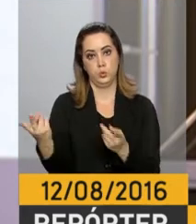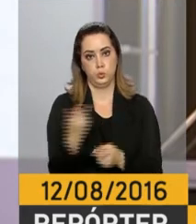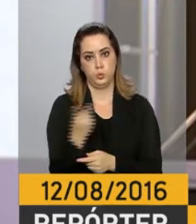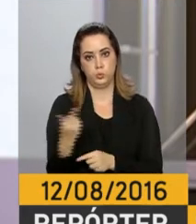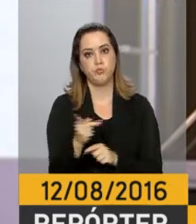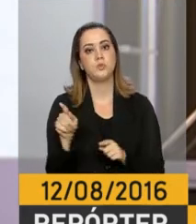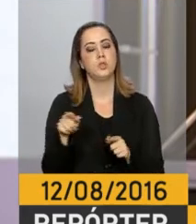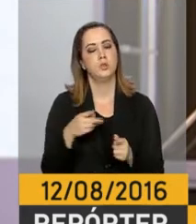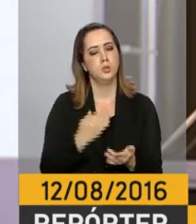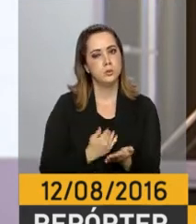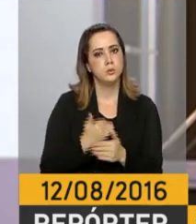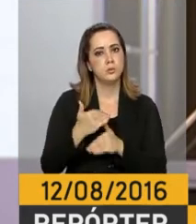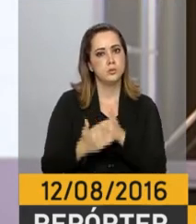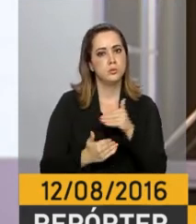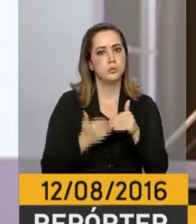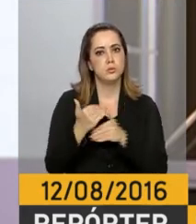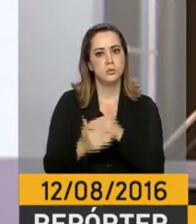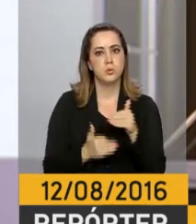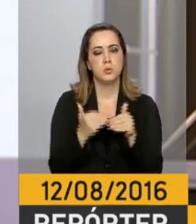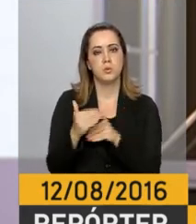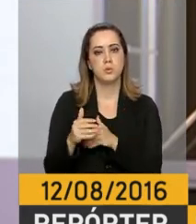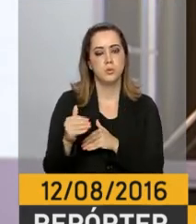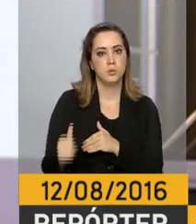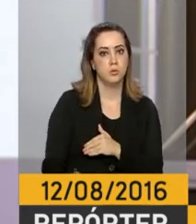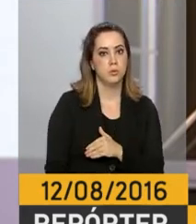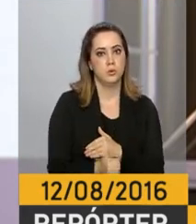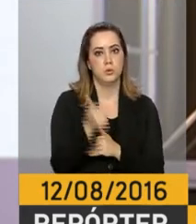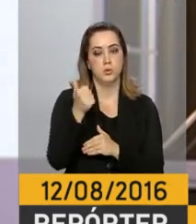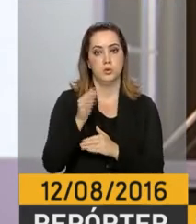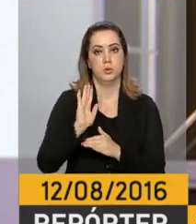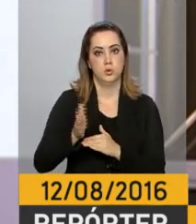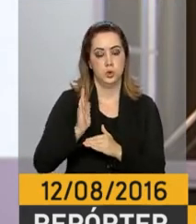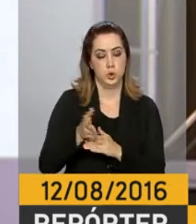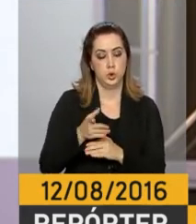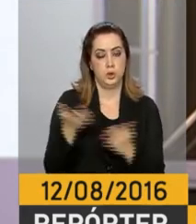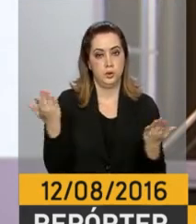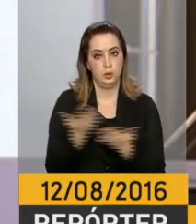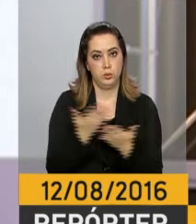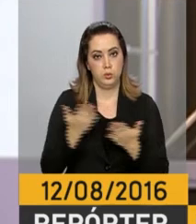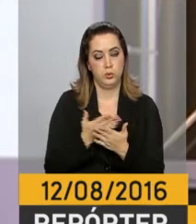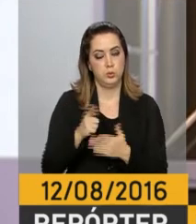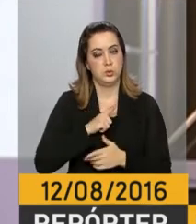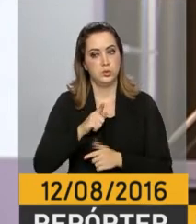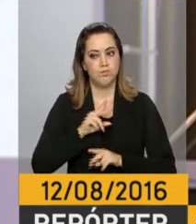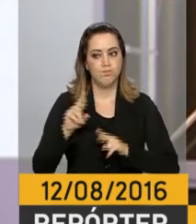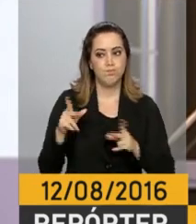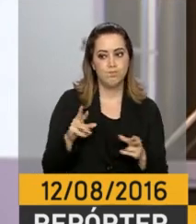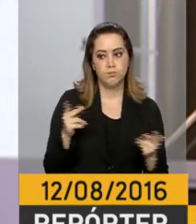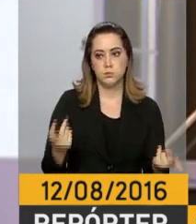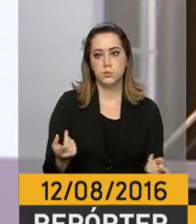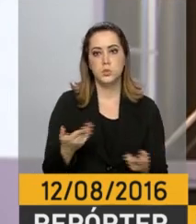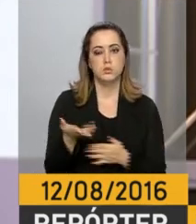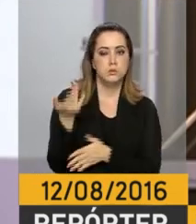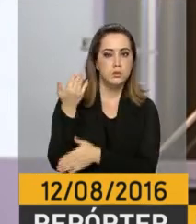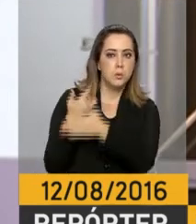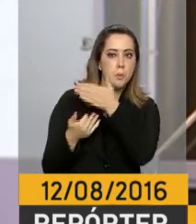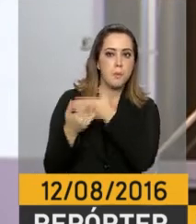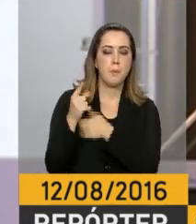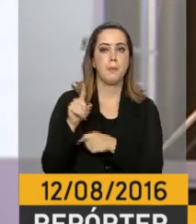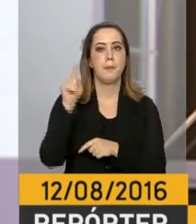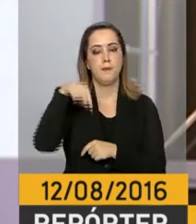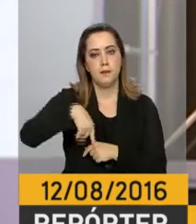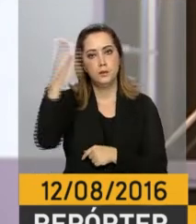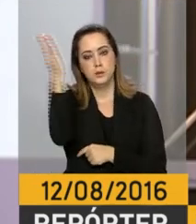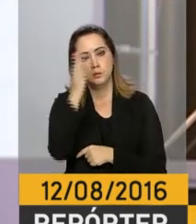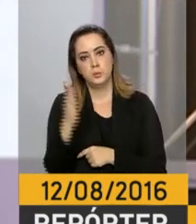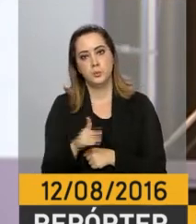se apresenta bem mais desafiador do que a média histórica. No Brasil, será de